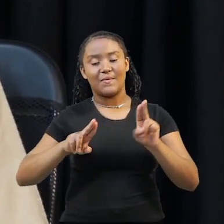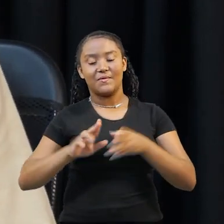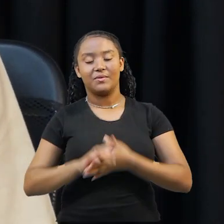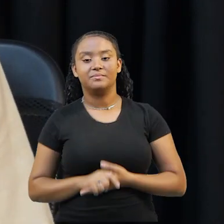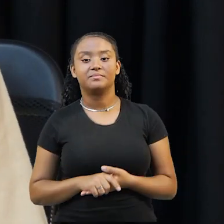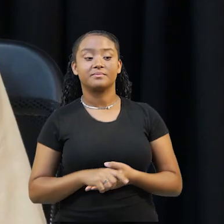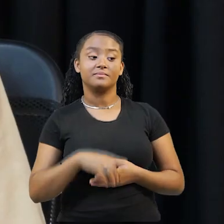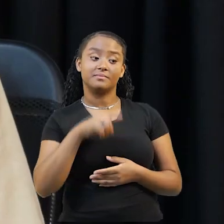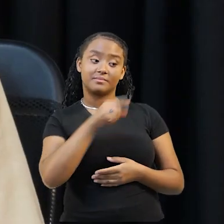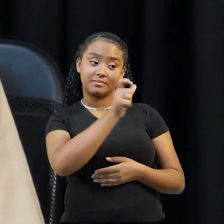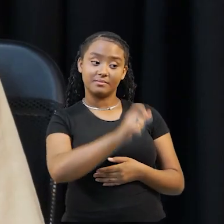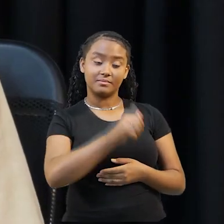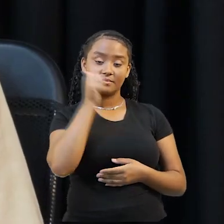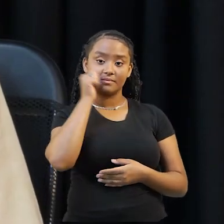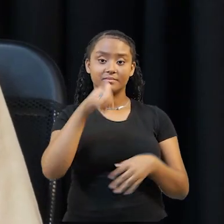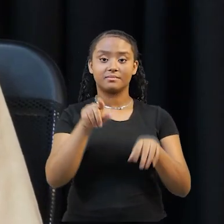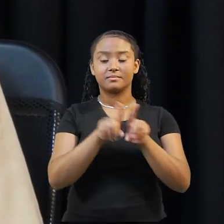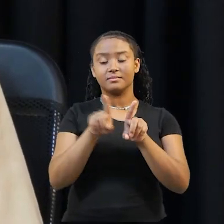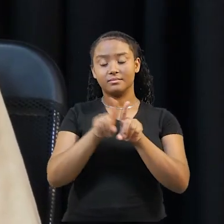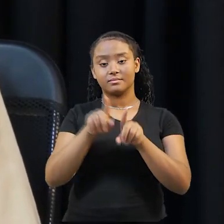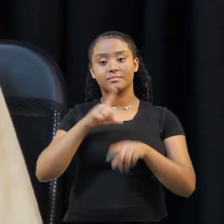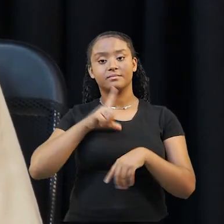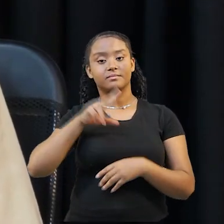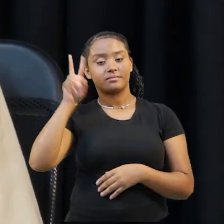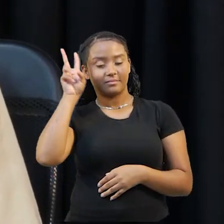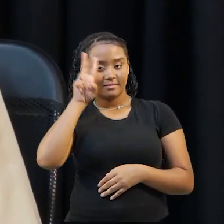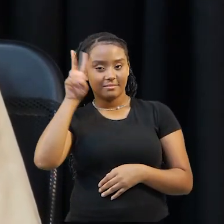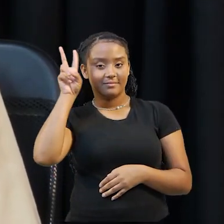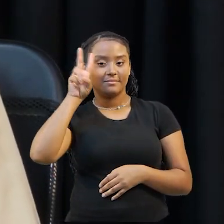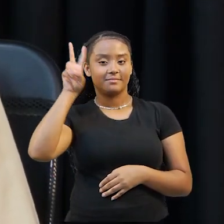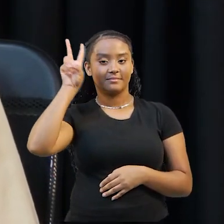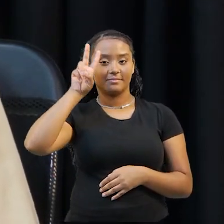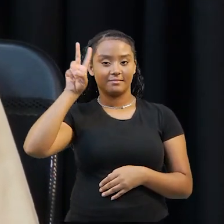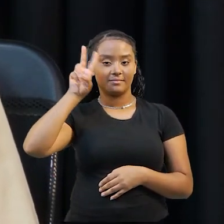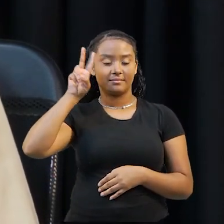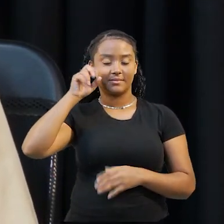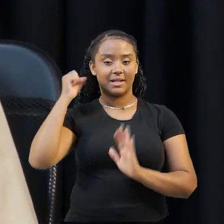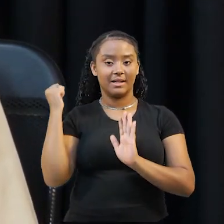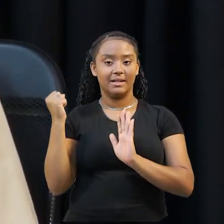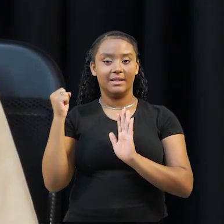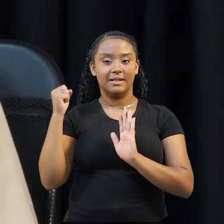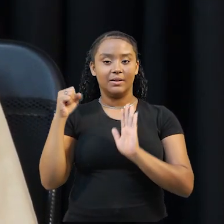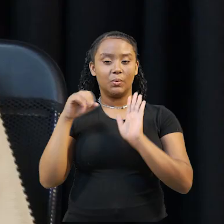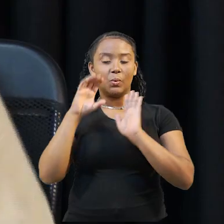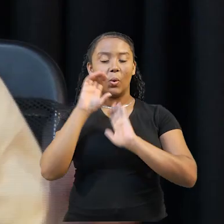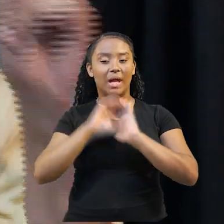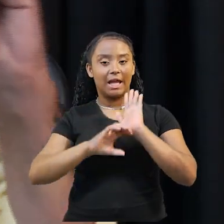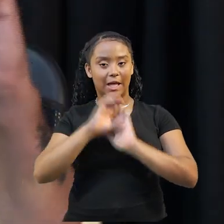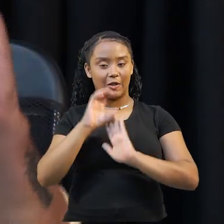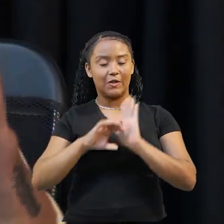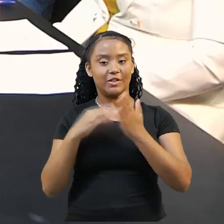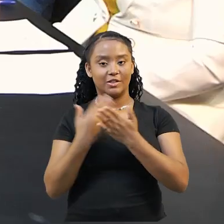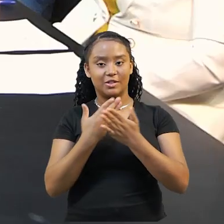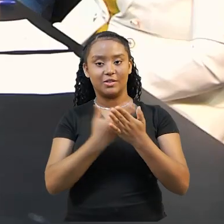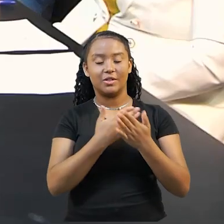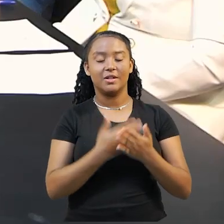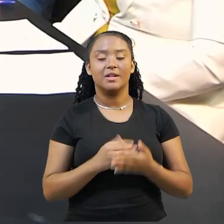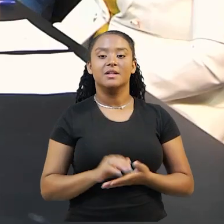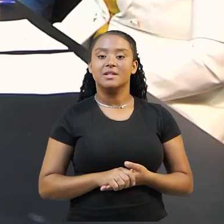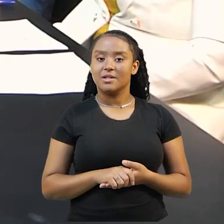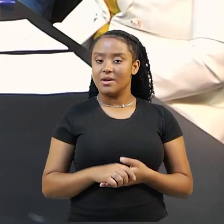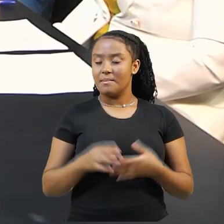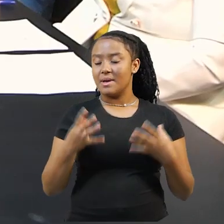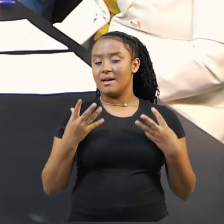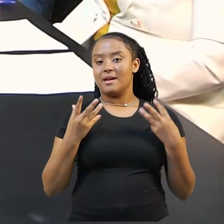Uberlândia, ela que também tem um histórico de estudos sensacional, a Catarina Azeredo,